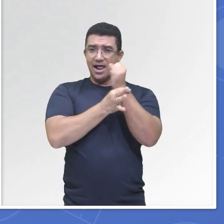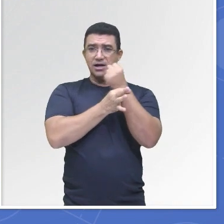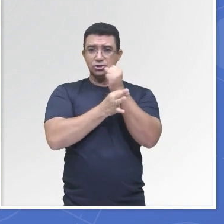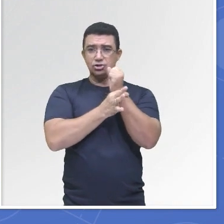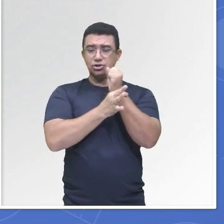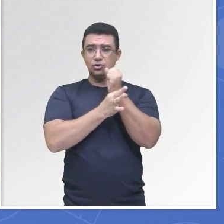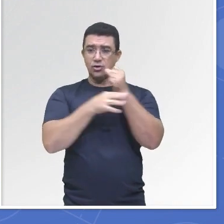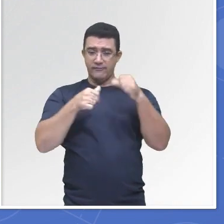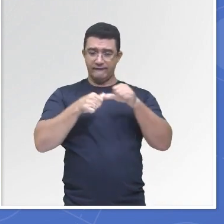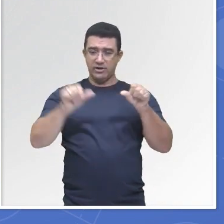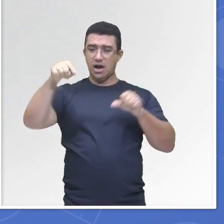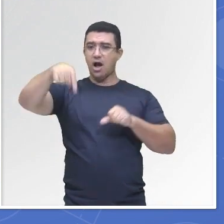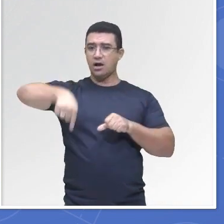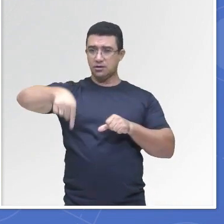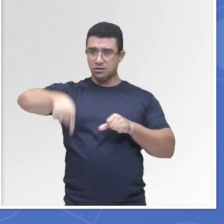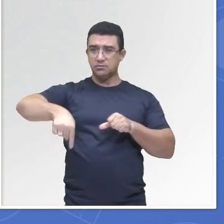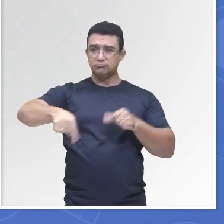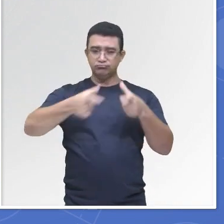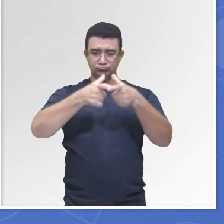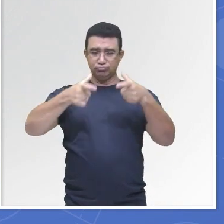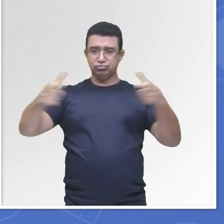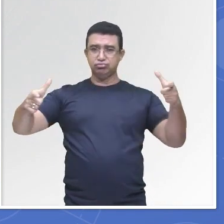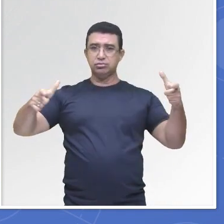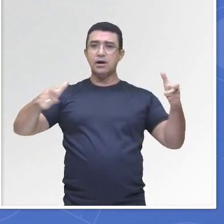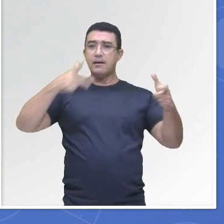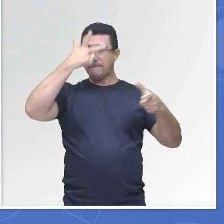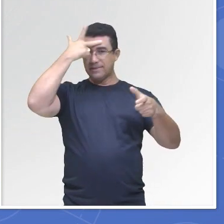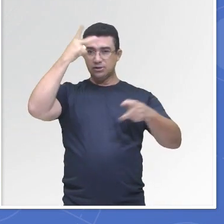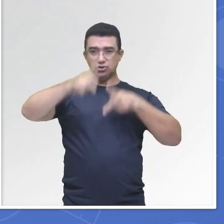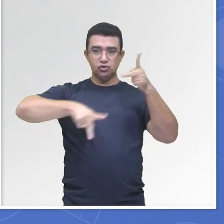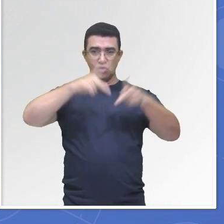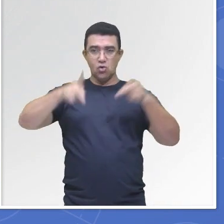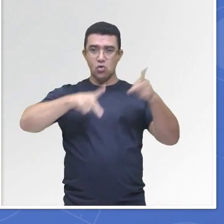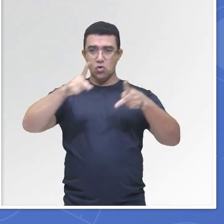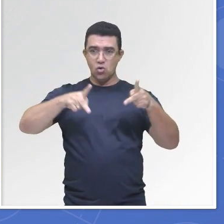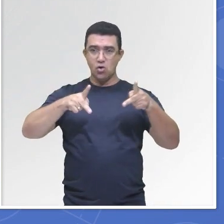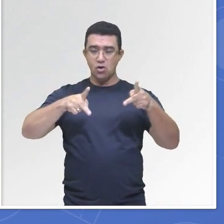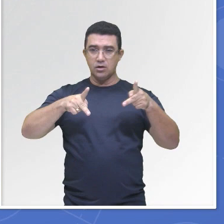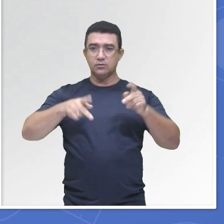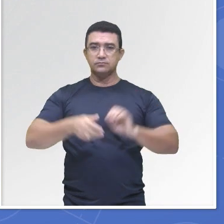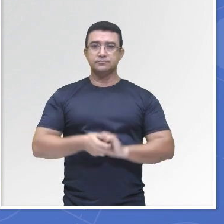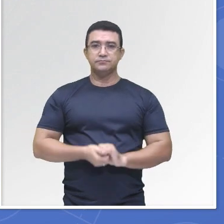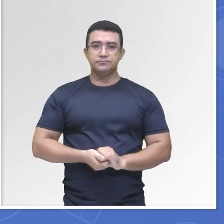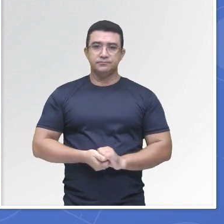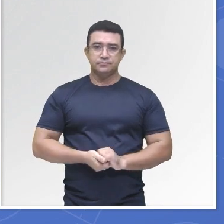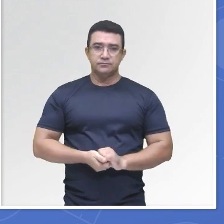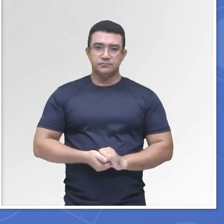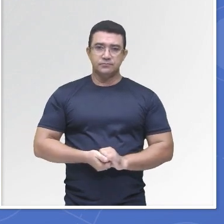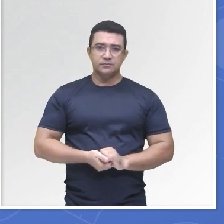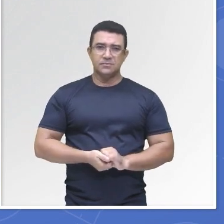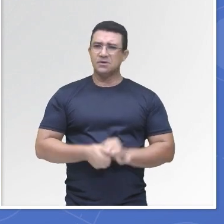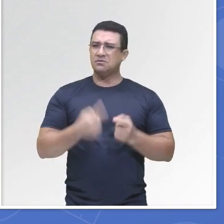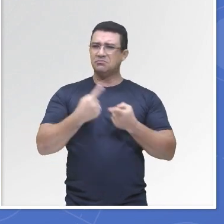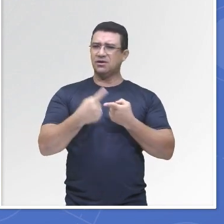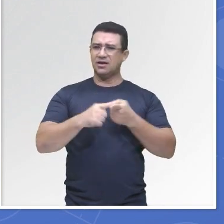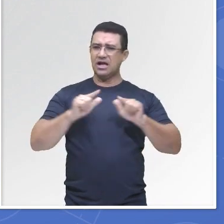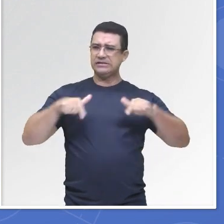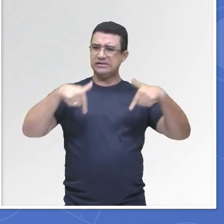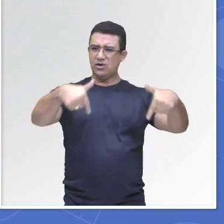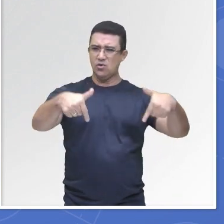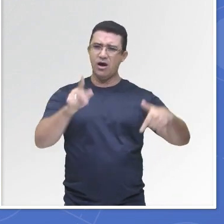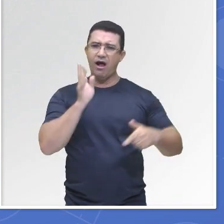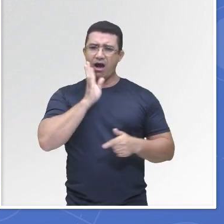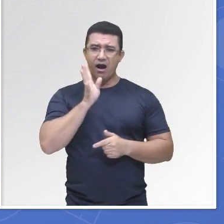do território, ao mesmo tempo que estava aumentando o número de fiéis. Para quem que essa ação não era legal?